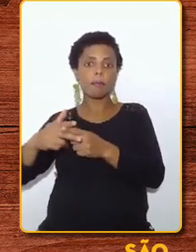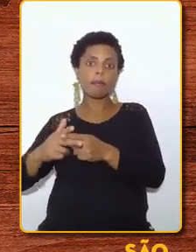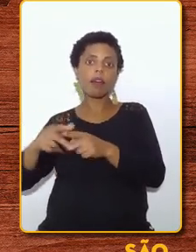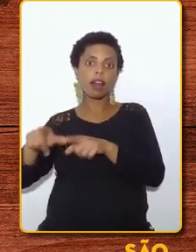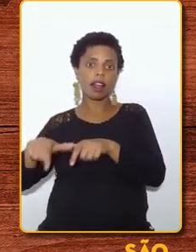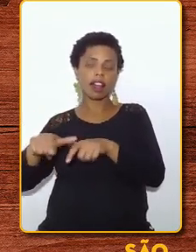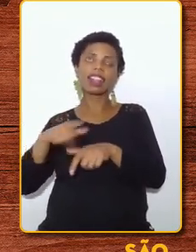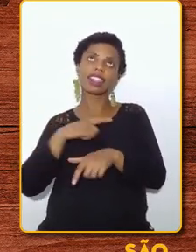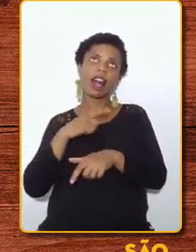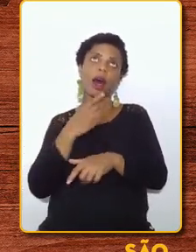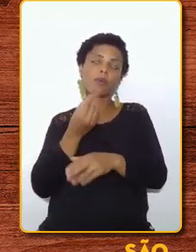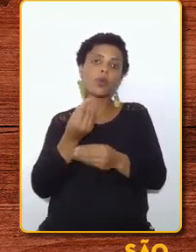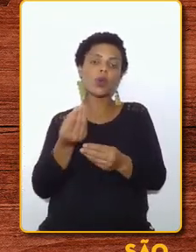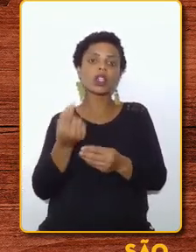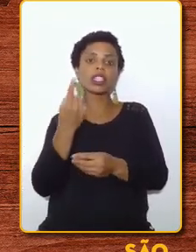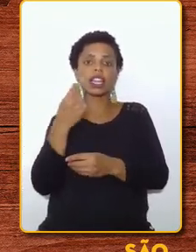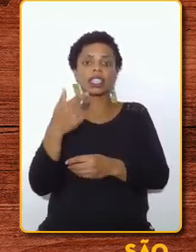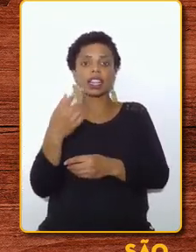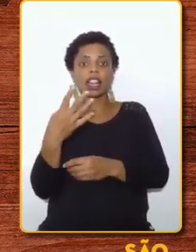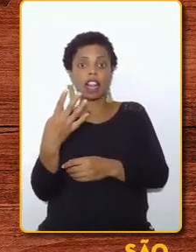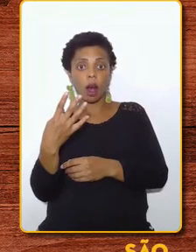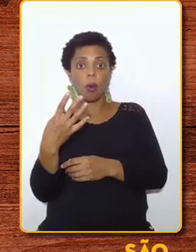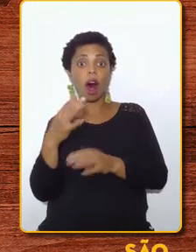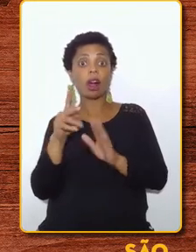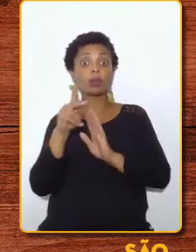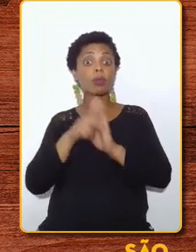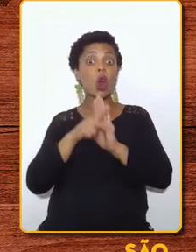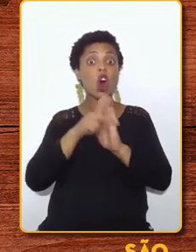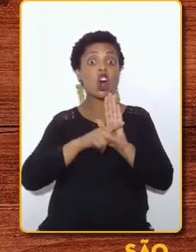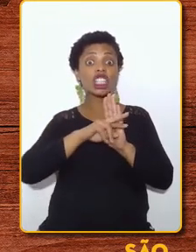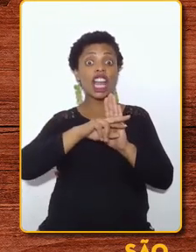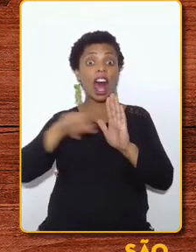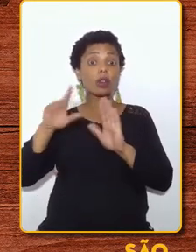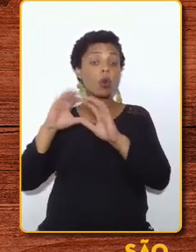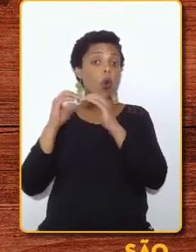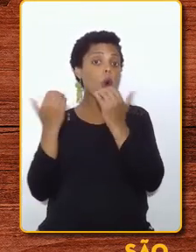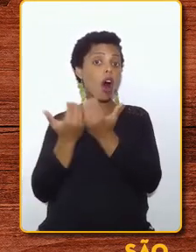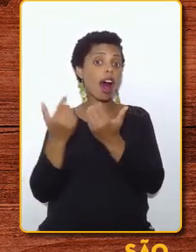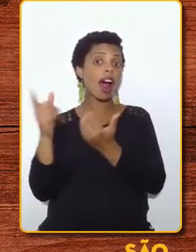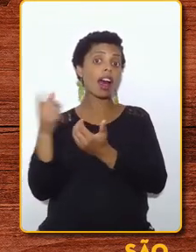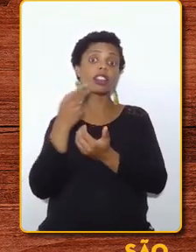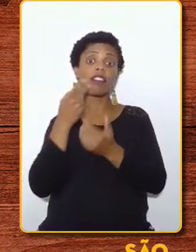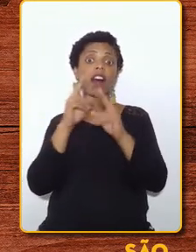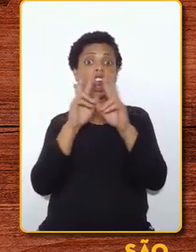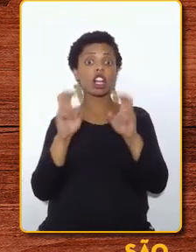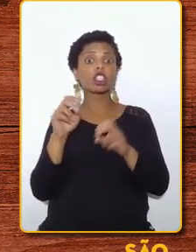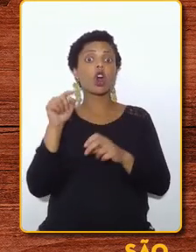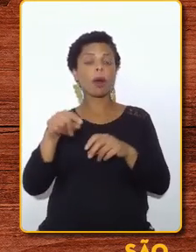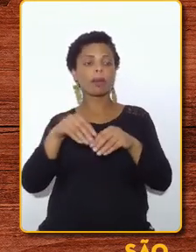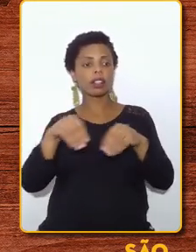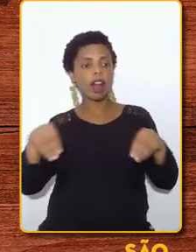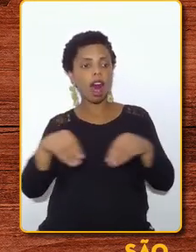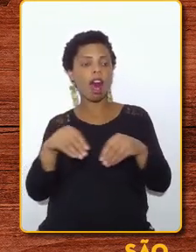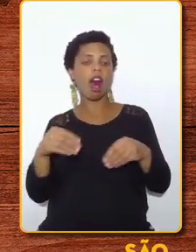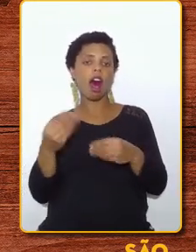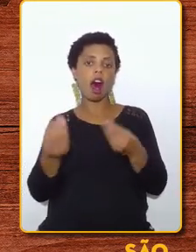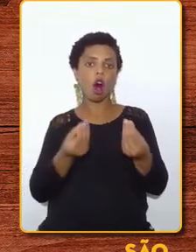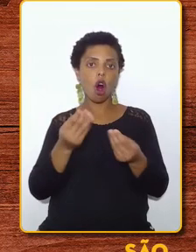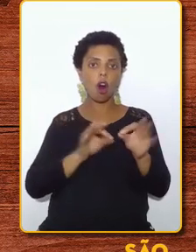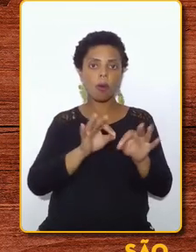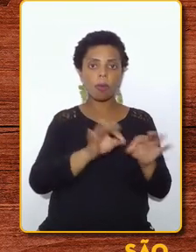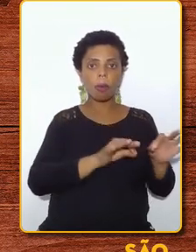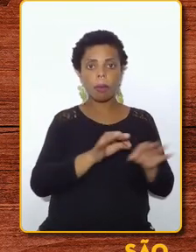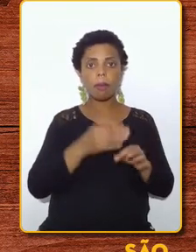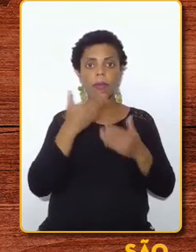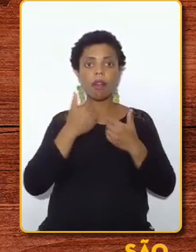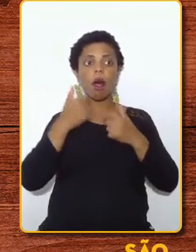centenas, 174 exatamente, projetos no Congresso que versavam sobre a questão da terra, mas o Congresso,